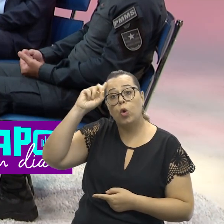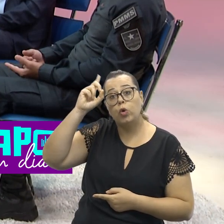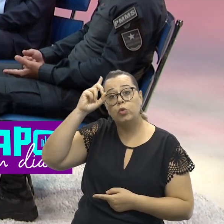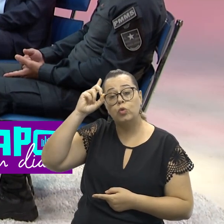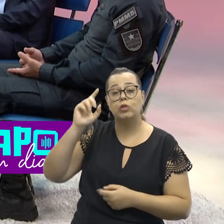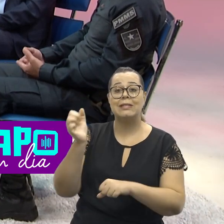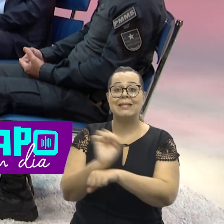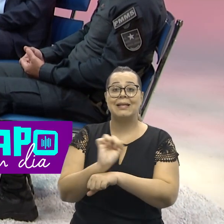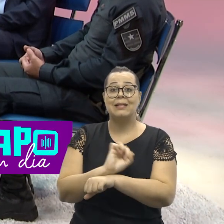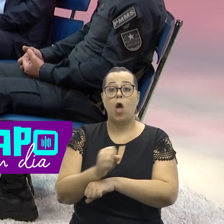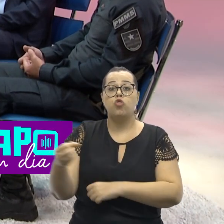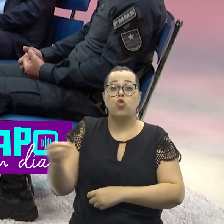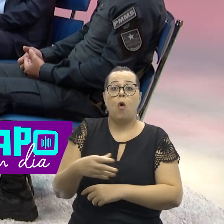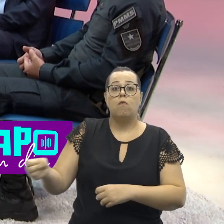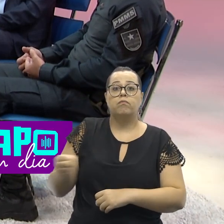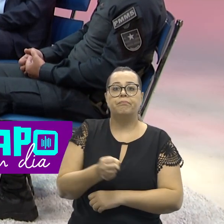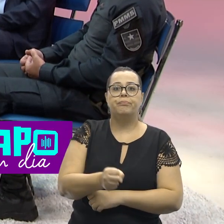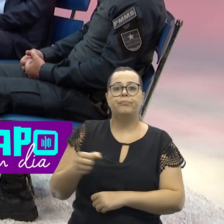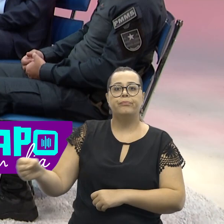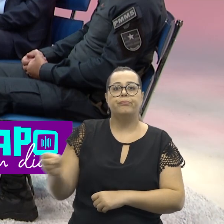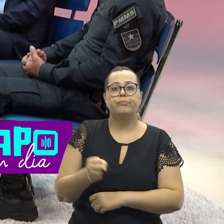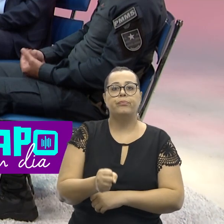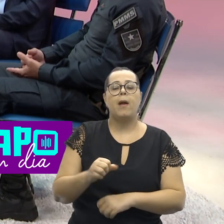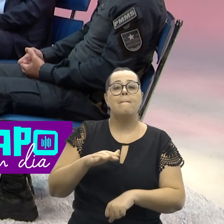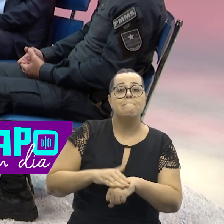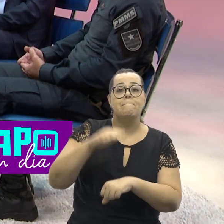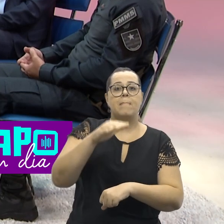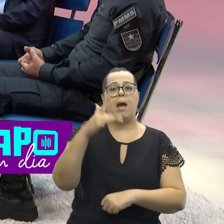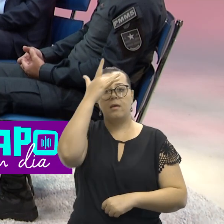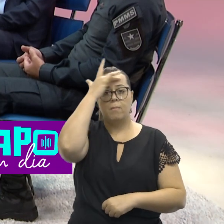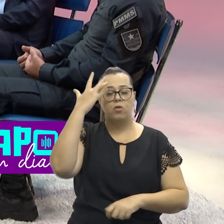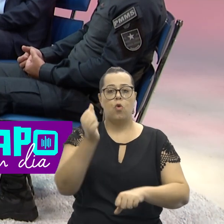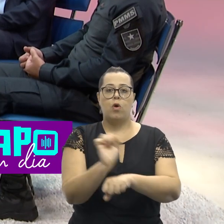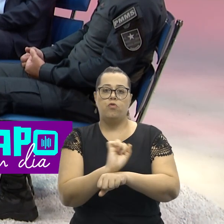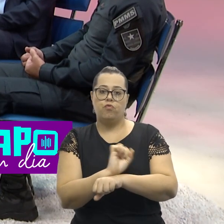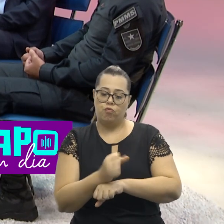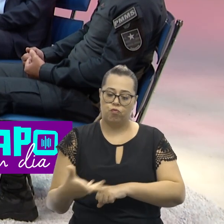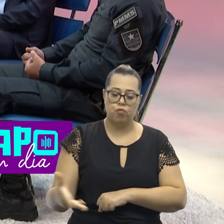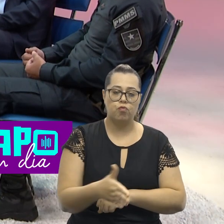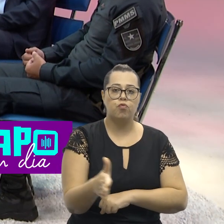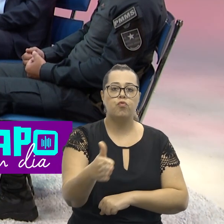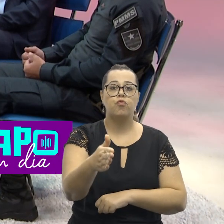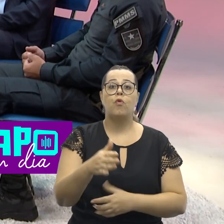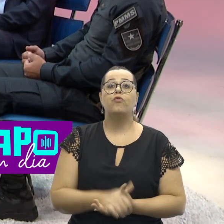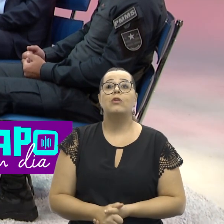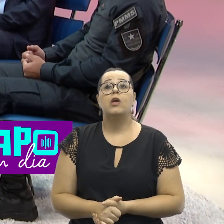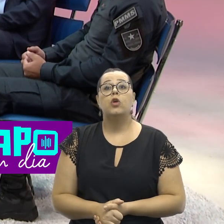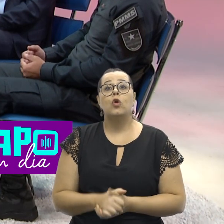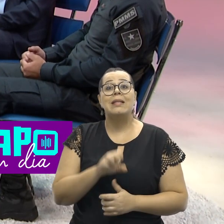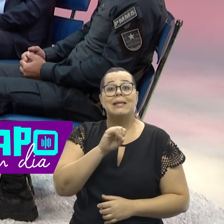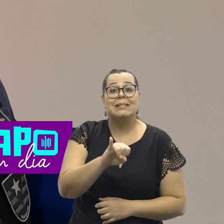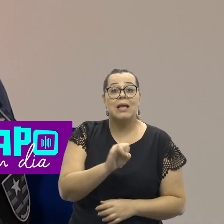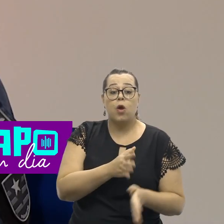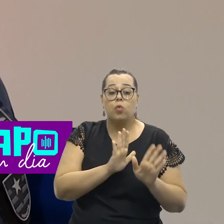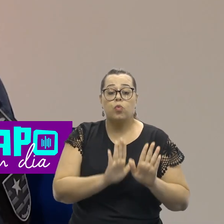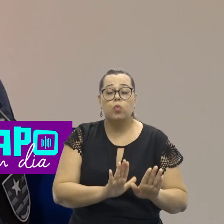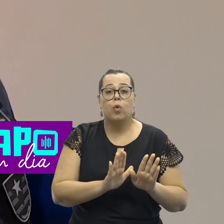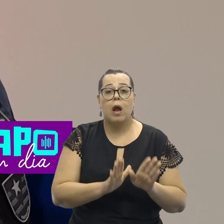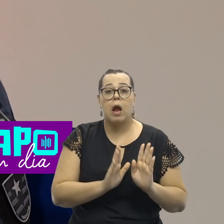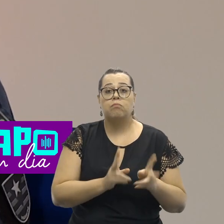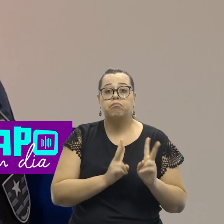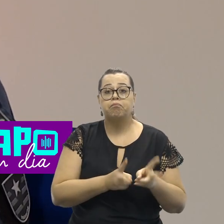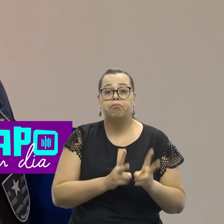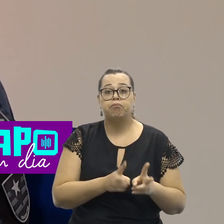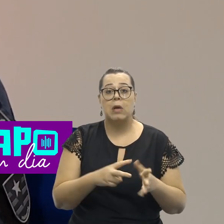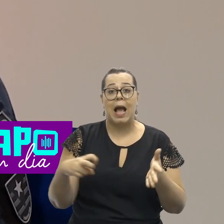mais veículos estão ingressando nas vias, a gente tem mais pessoas dirigindo, então se a gente pelo menos conseguir manter a quantidade de acidentes, já é uma